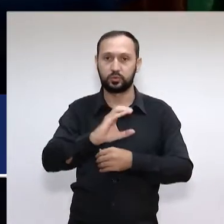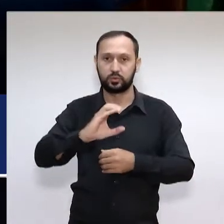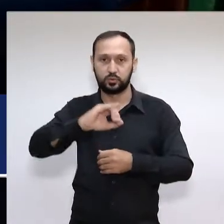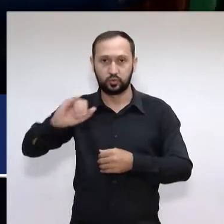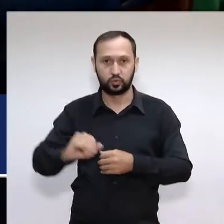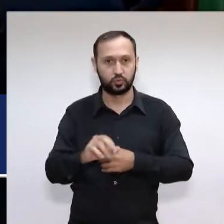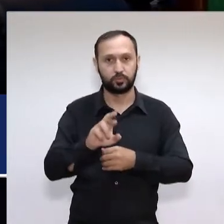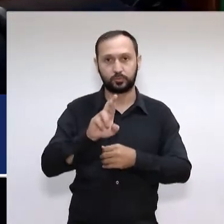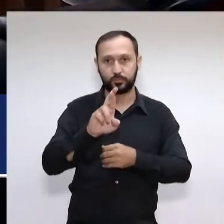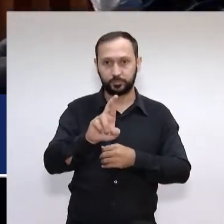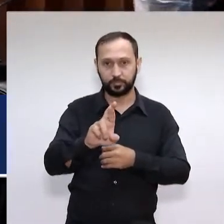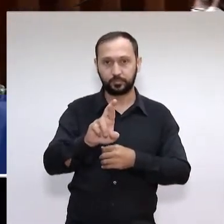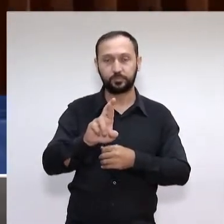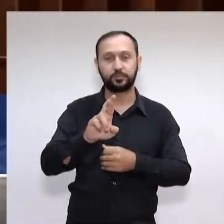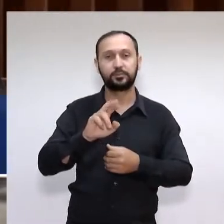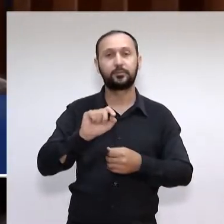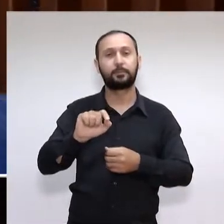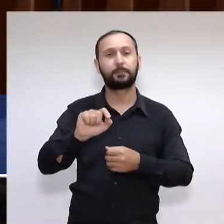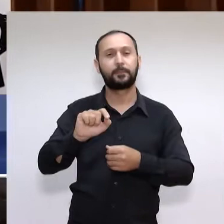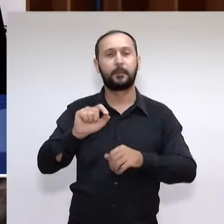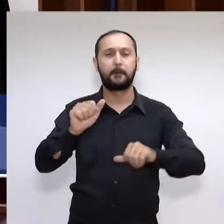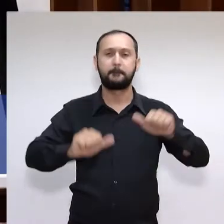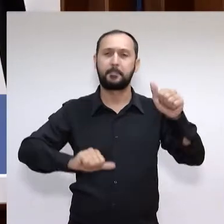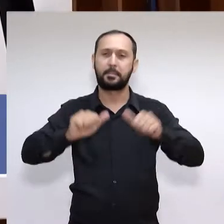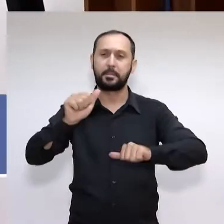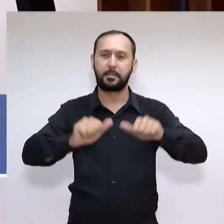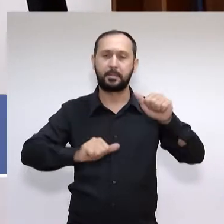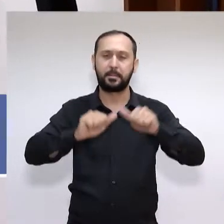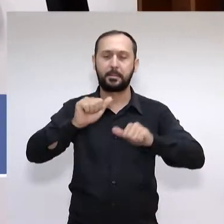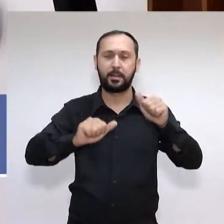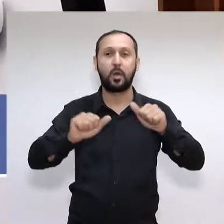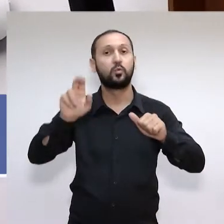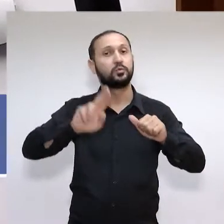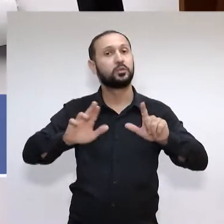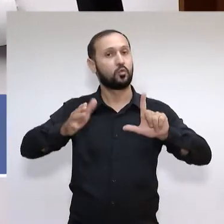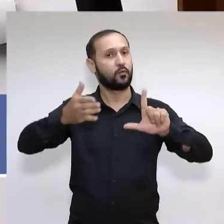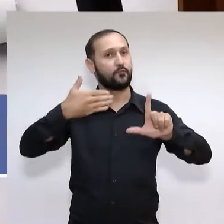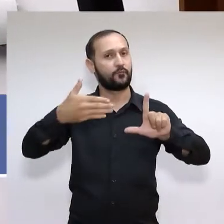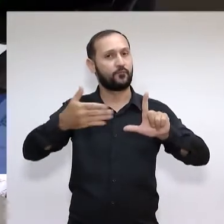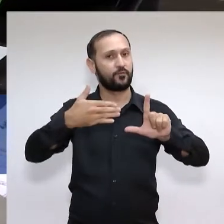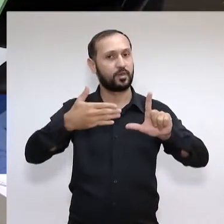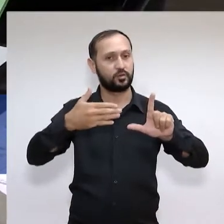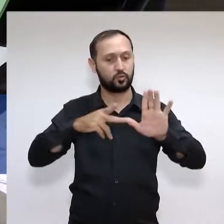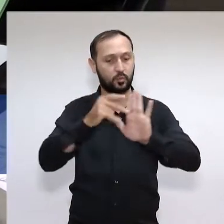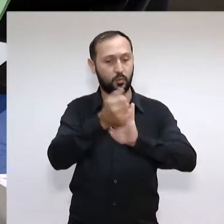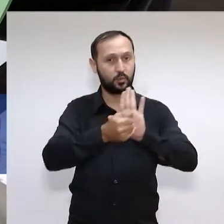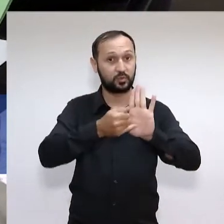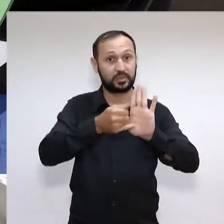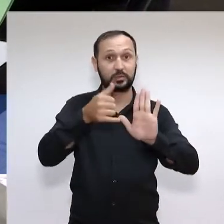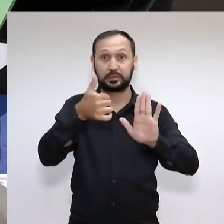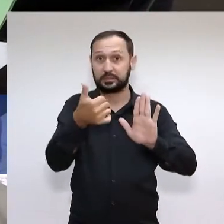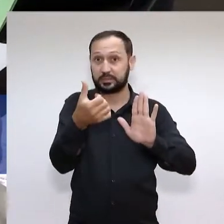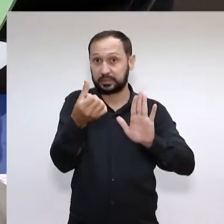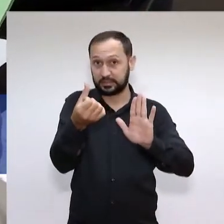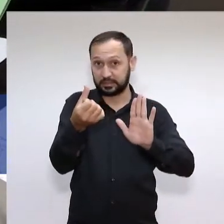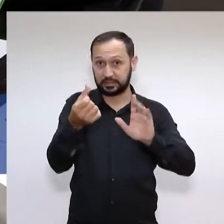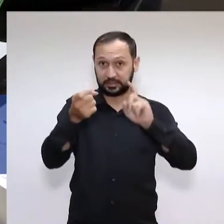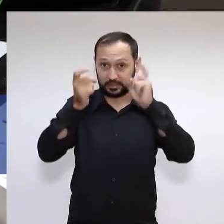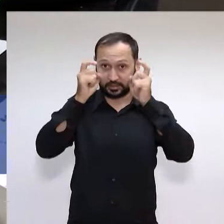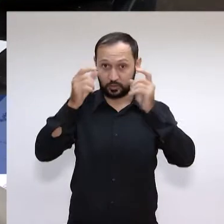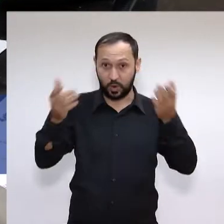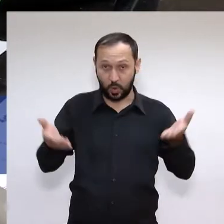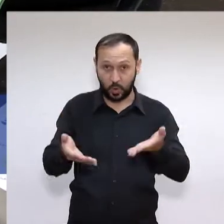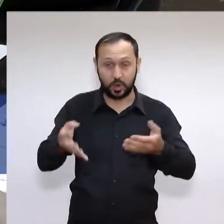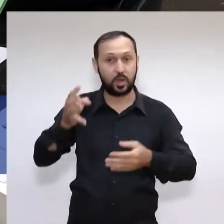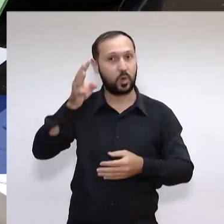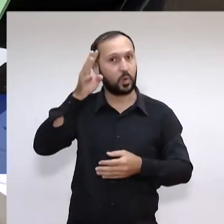de Constituição, Justiça e Redação analisaram por videoconferência 16 projetos durante a reunião